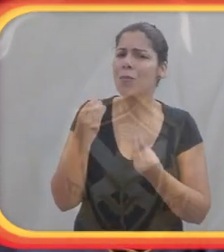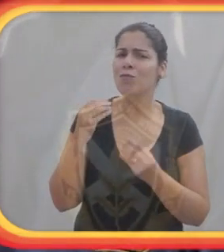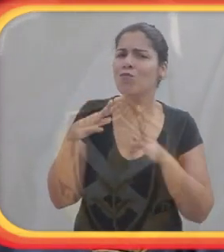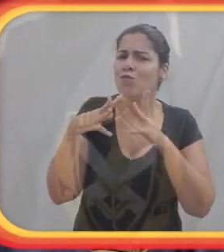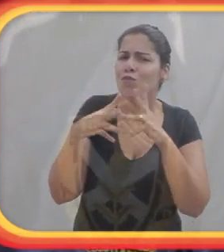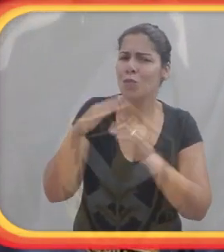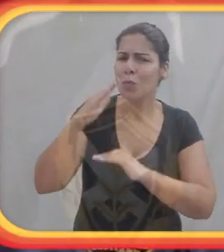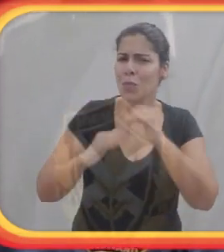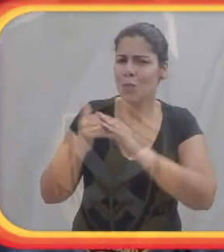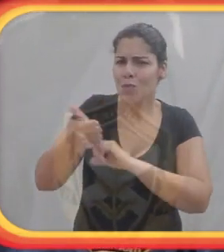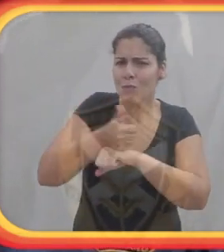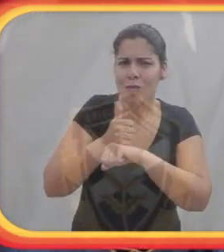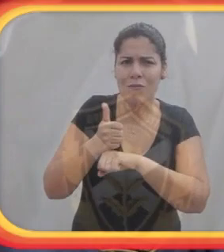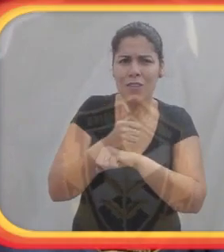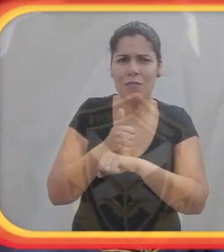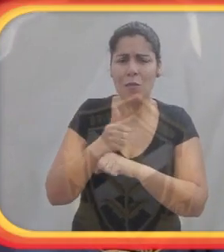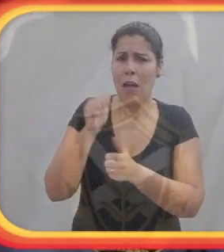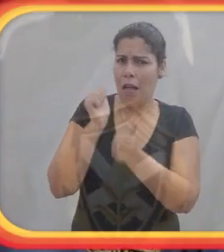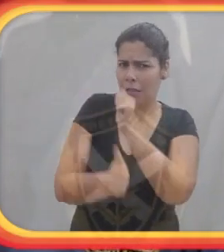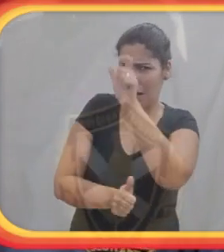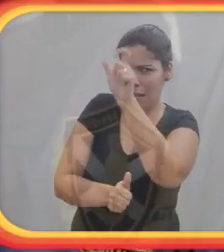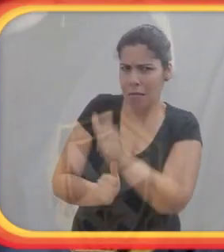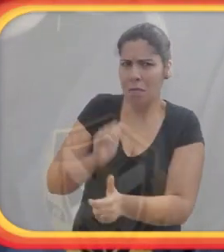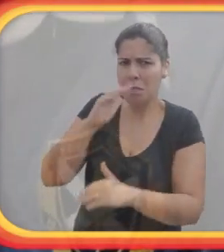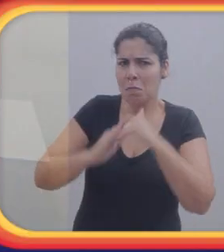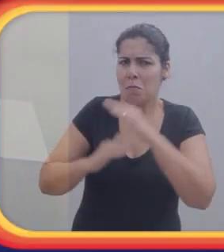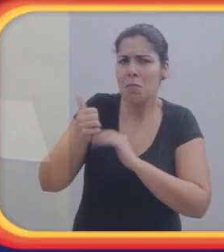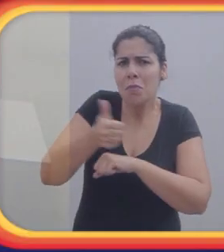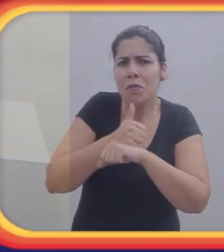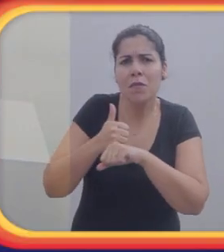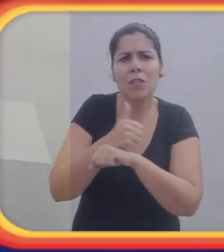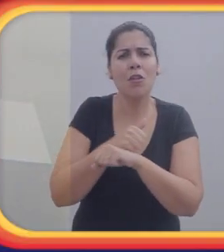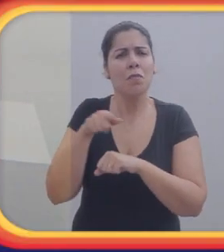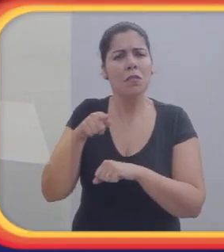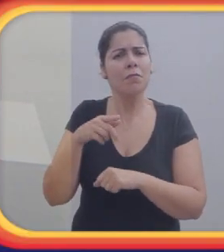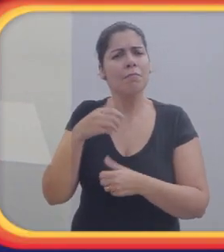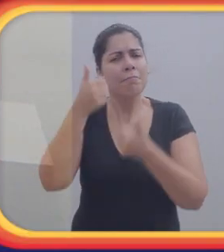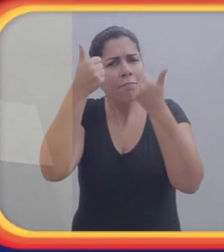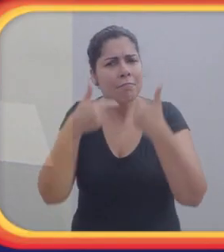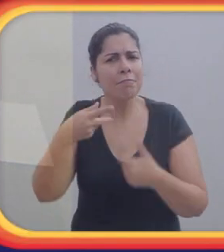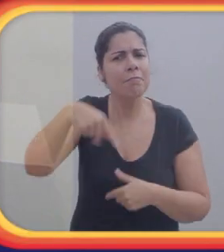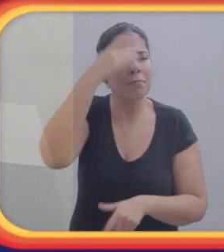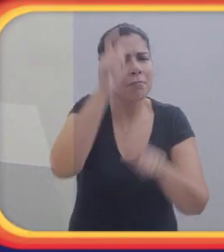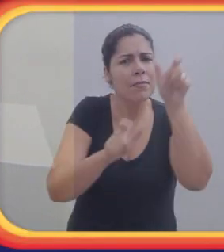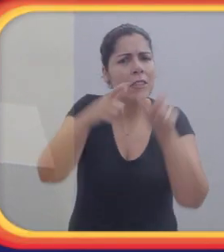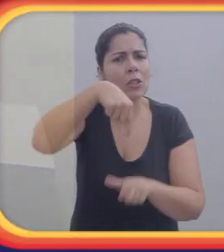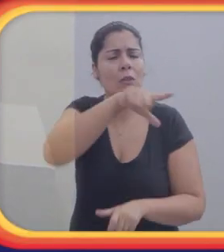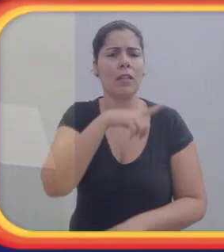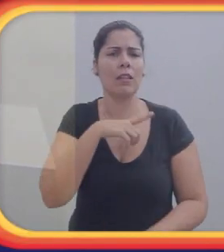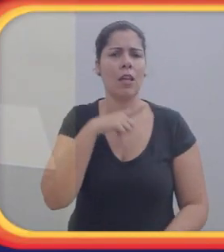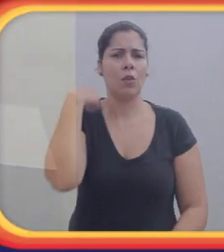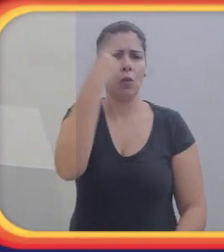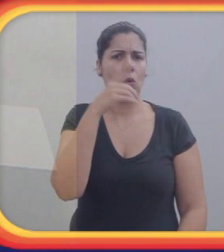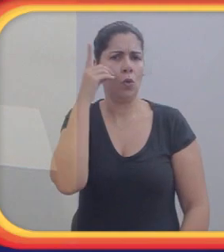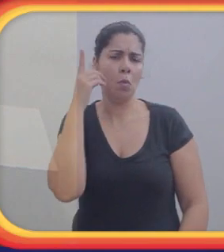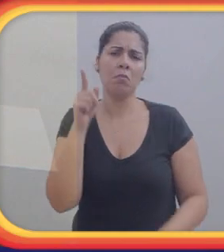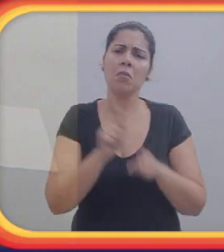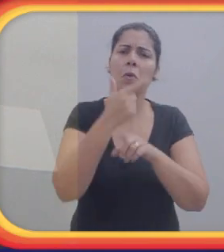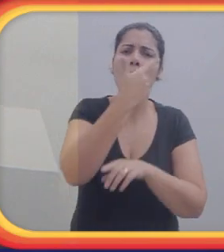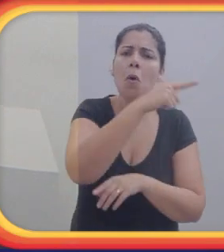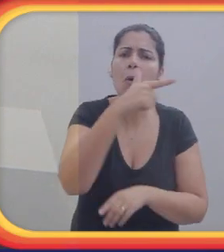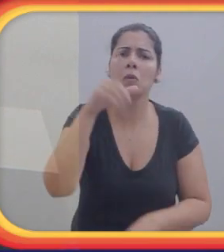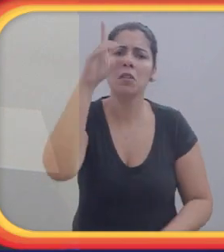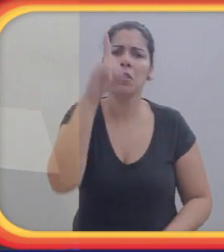vice-campeão mundial nos Estados Unidos. É uma das minhas melhores medalhas que eu já